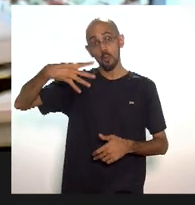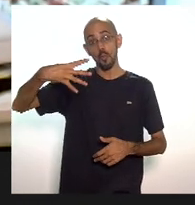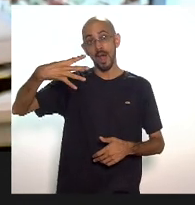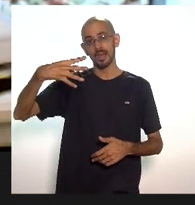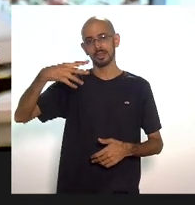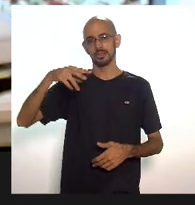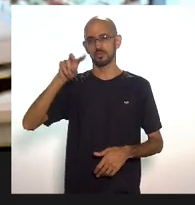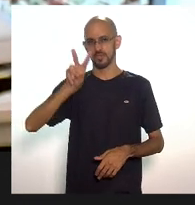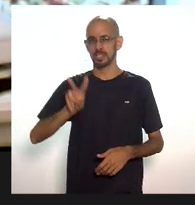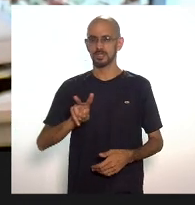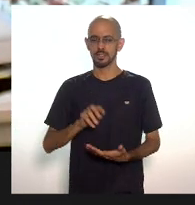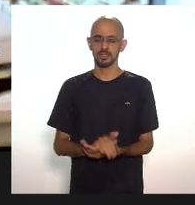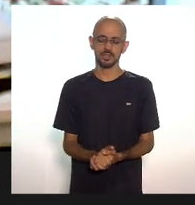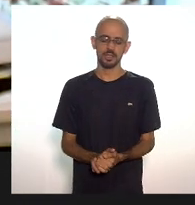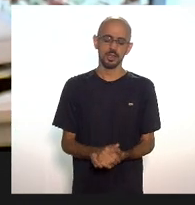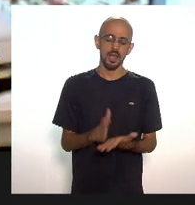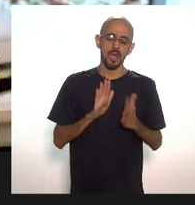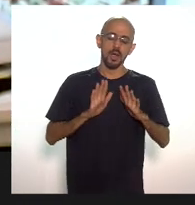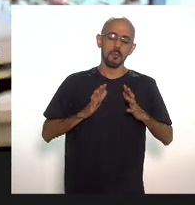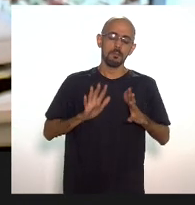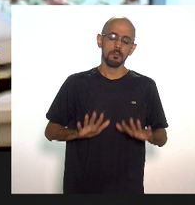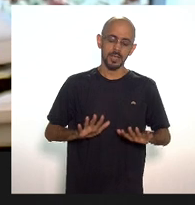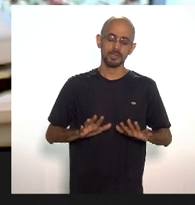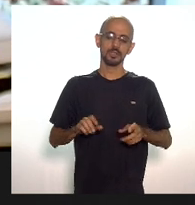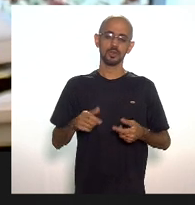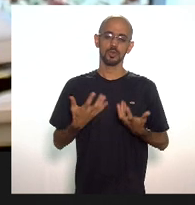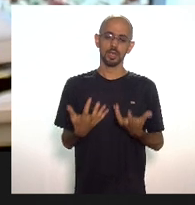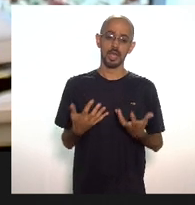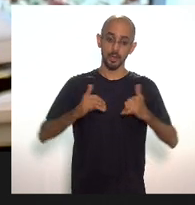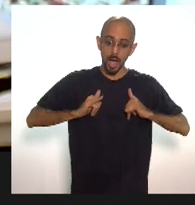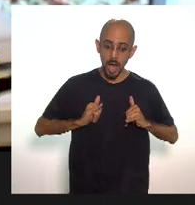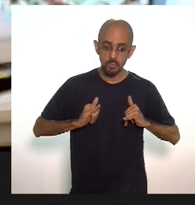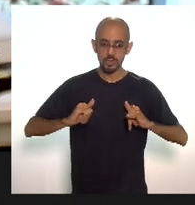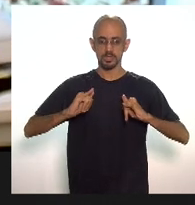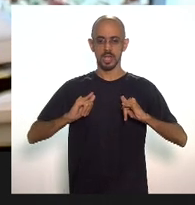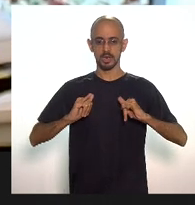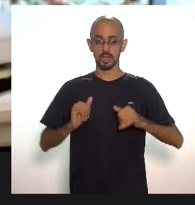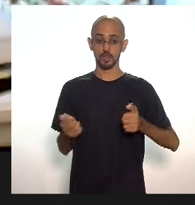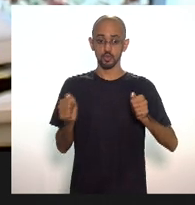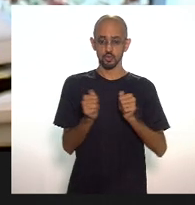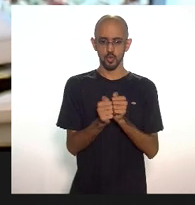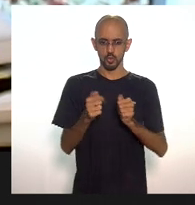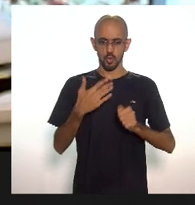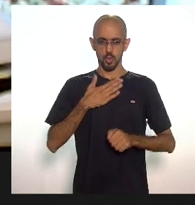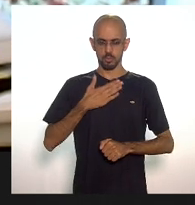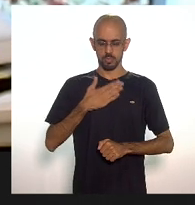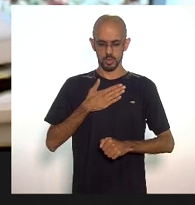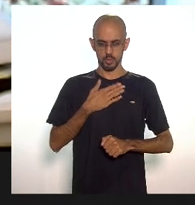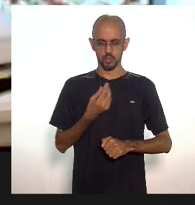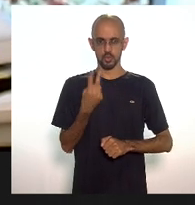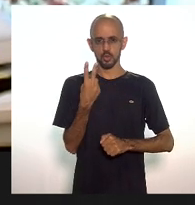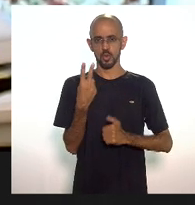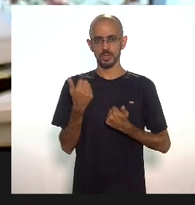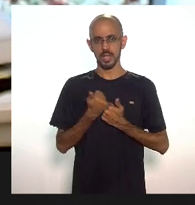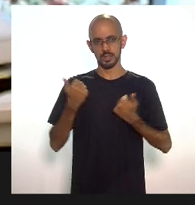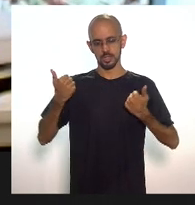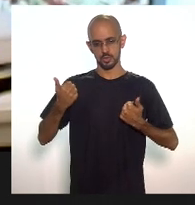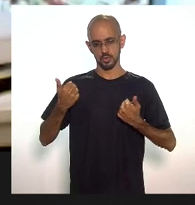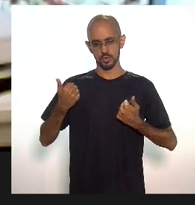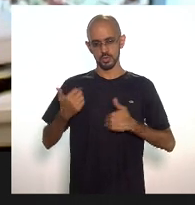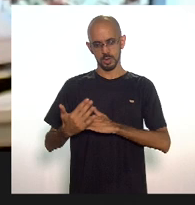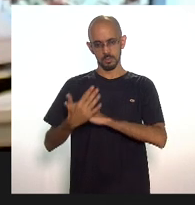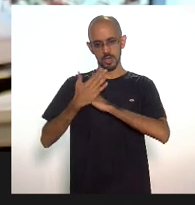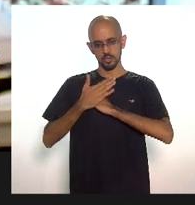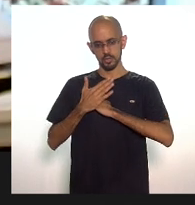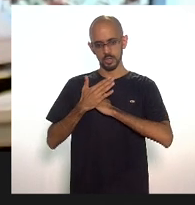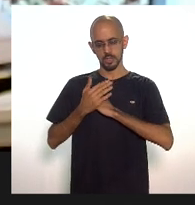apenas informá-los que estão aqui comigo os dois assessores que estão me ajudando